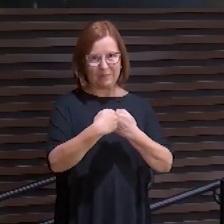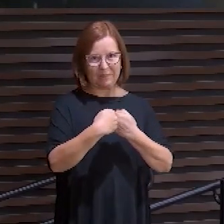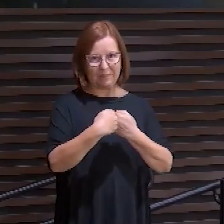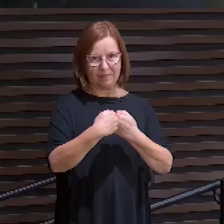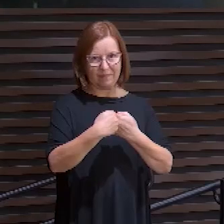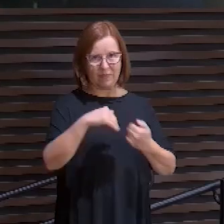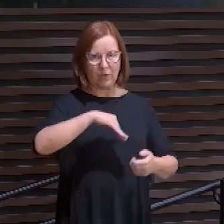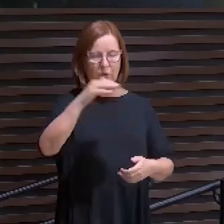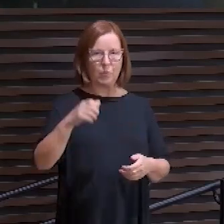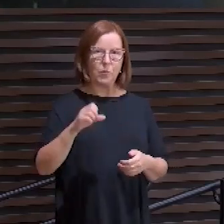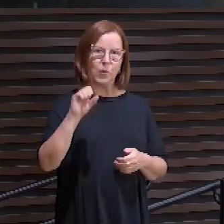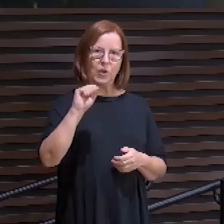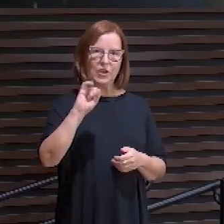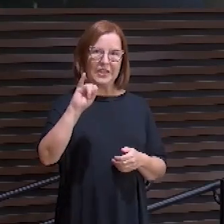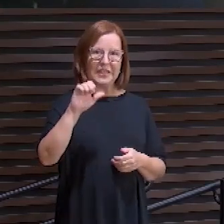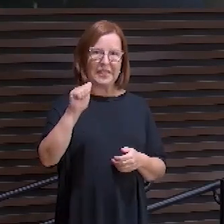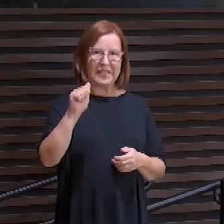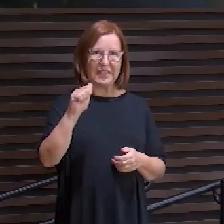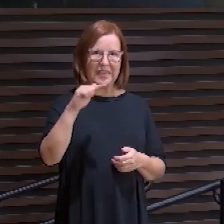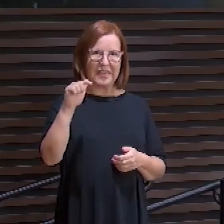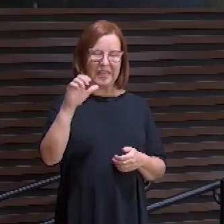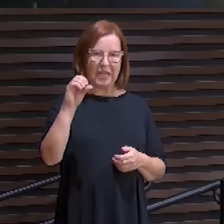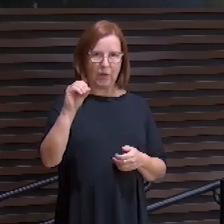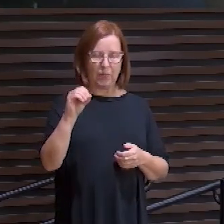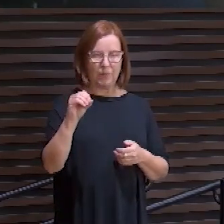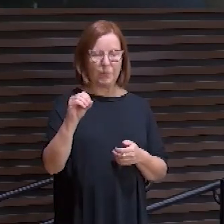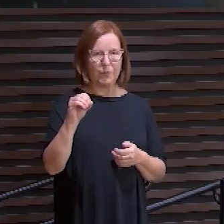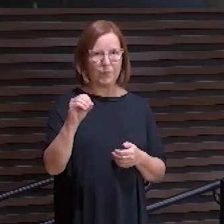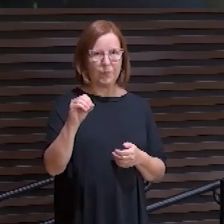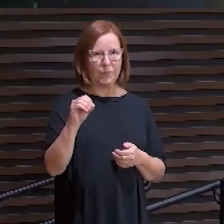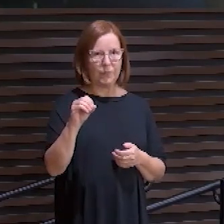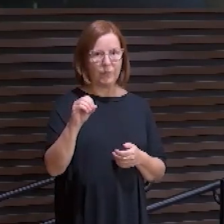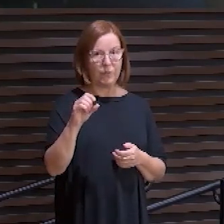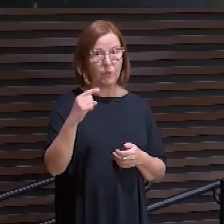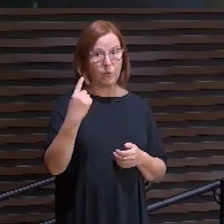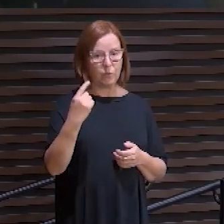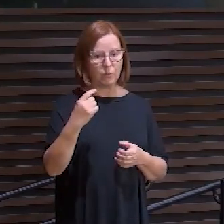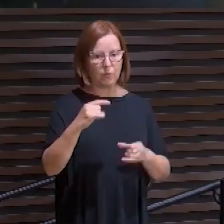Sião, numa ohel, numa tenda,